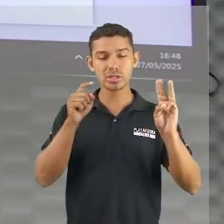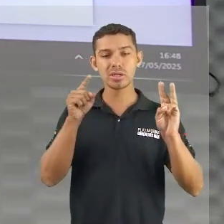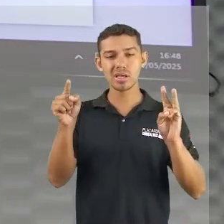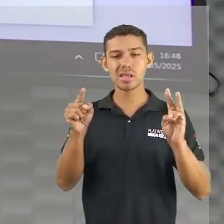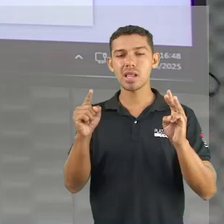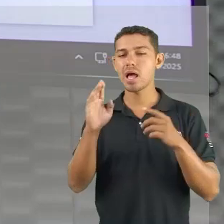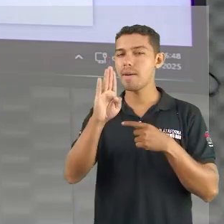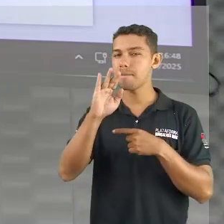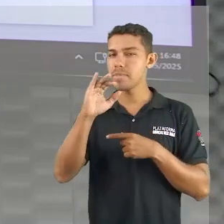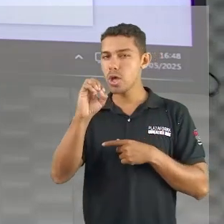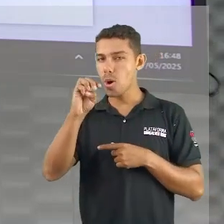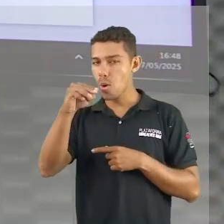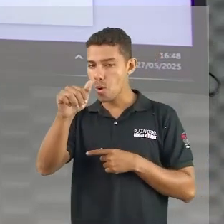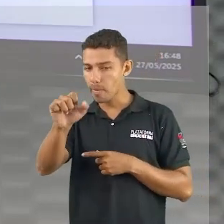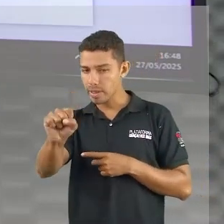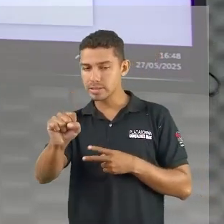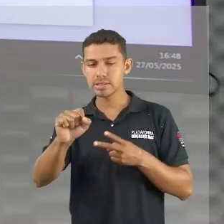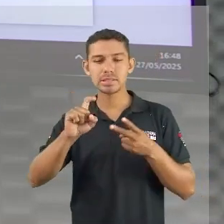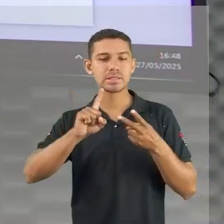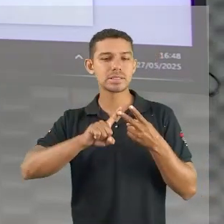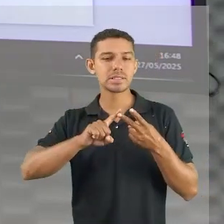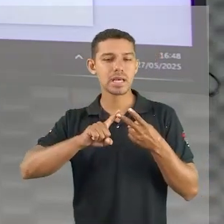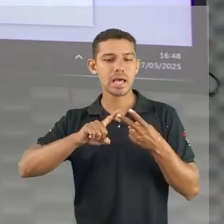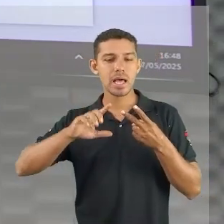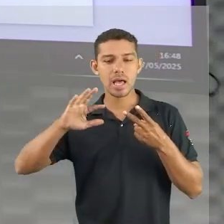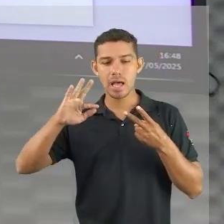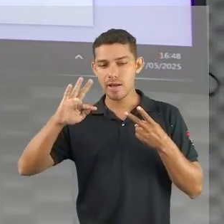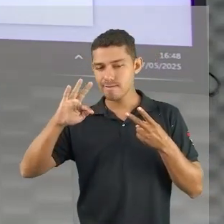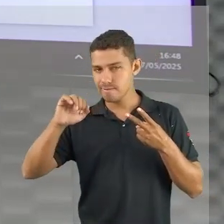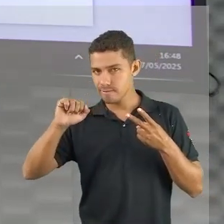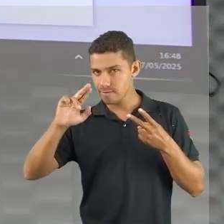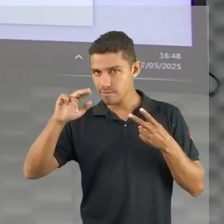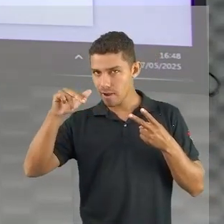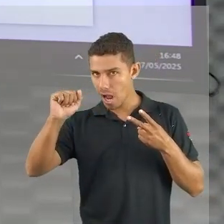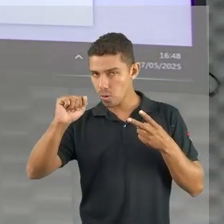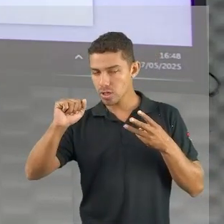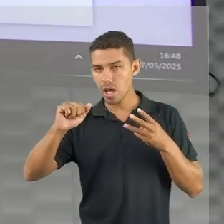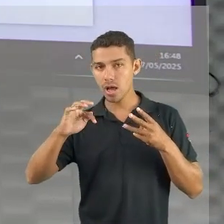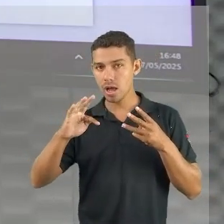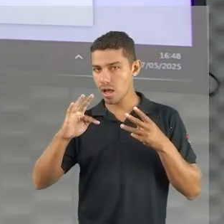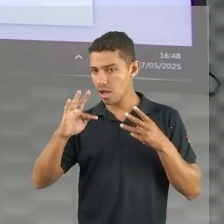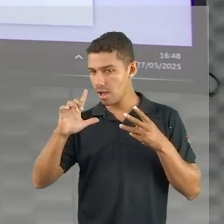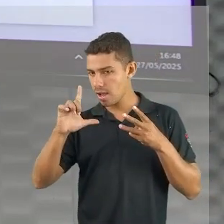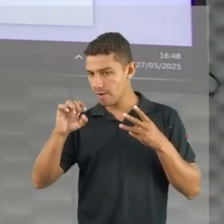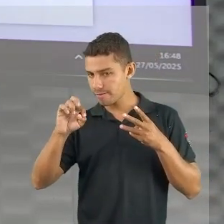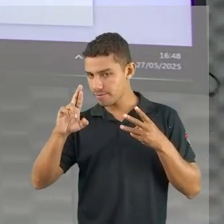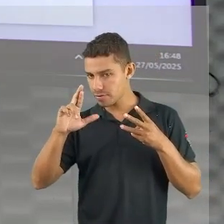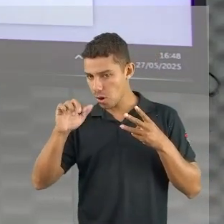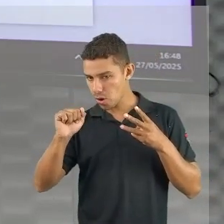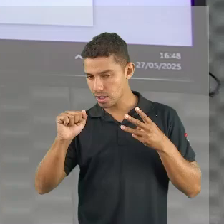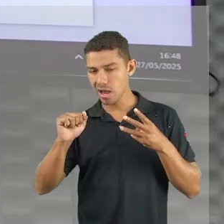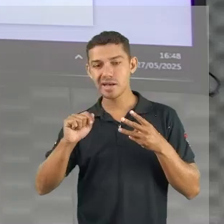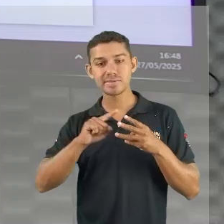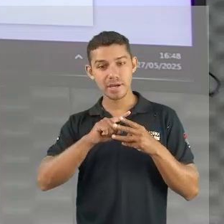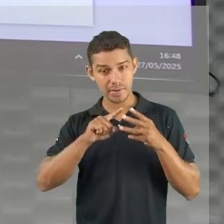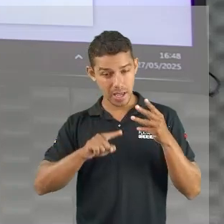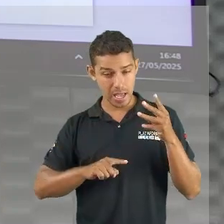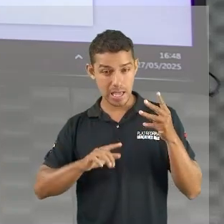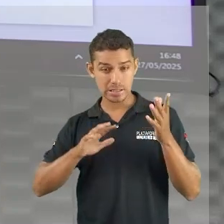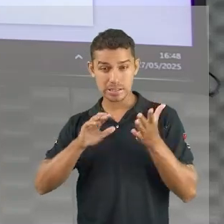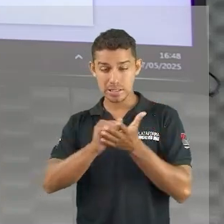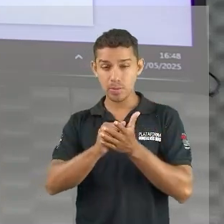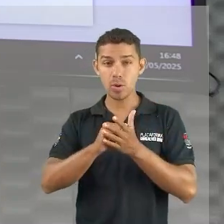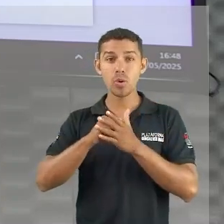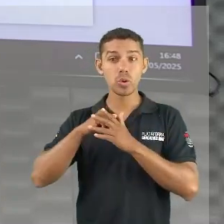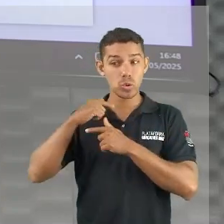seus biomas, sobre o funcionamento da fauna e flora, e isso é registrado de forma oral e transmitido de geração